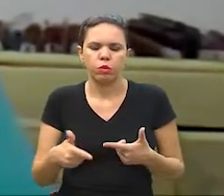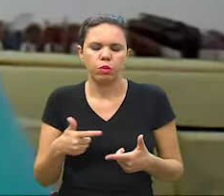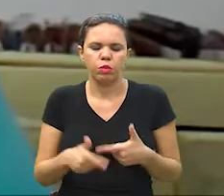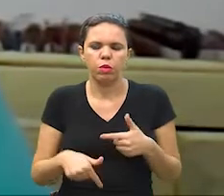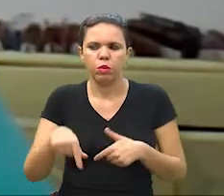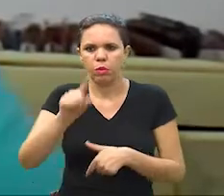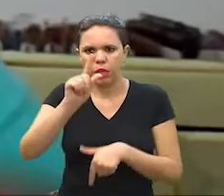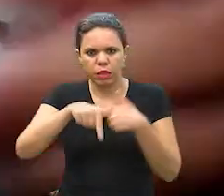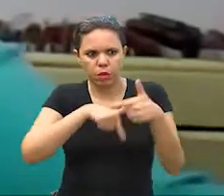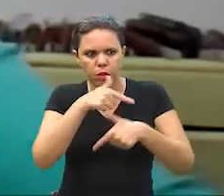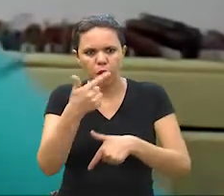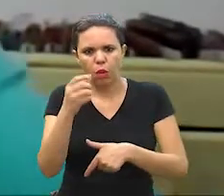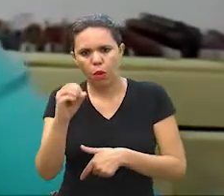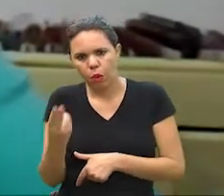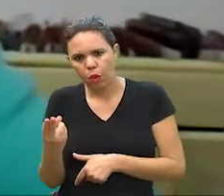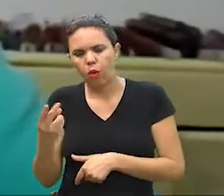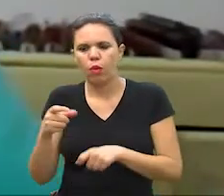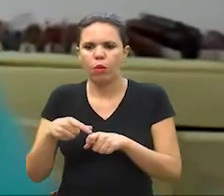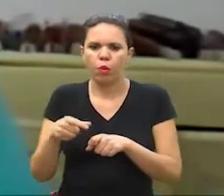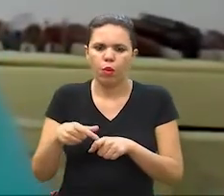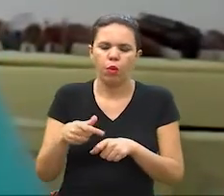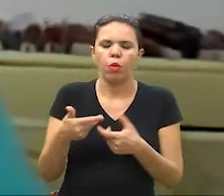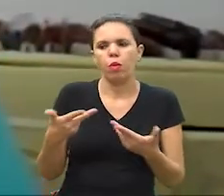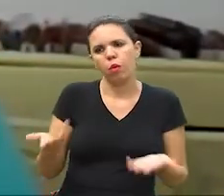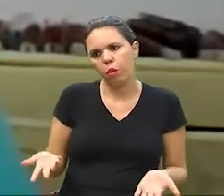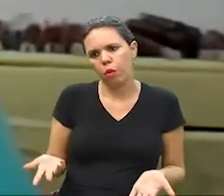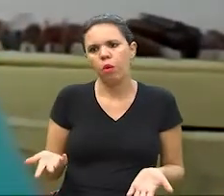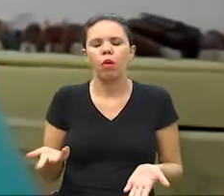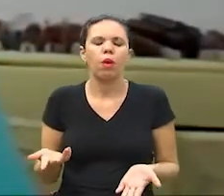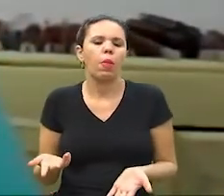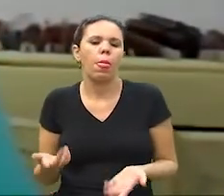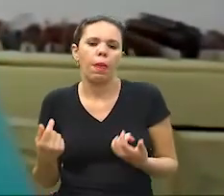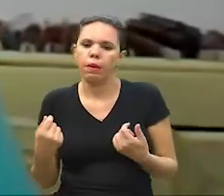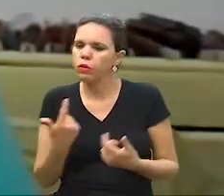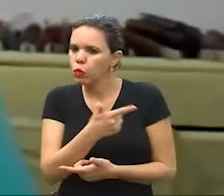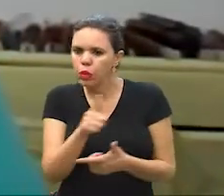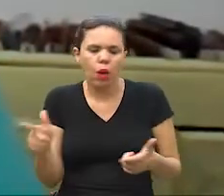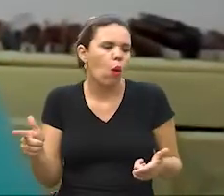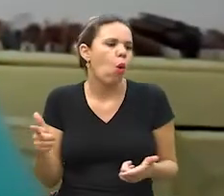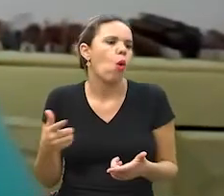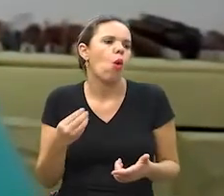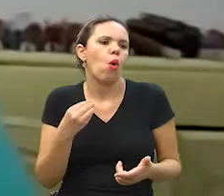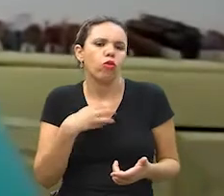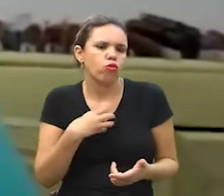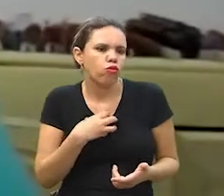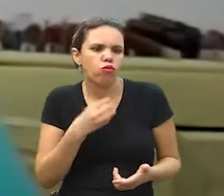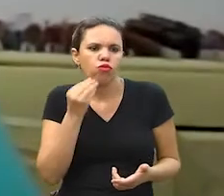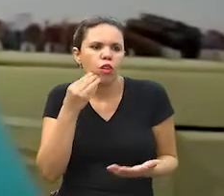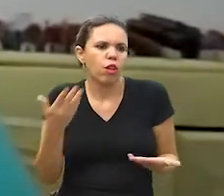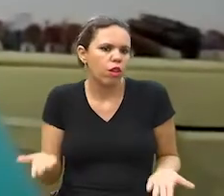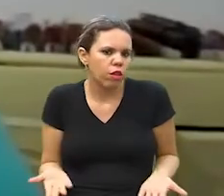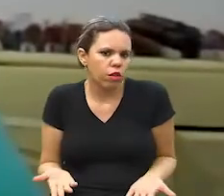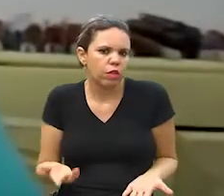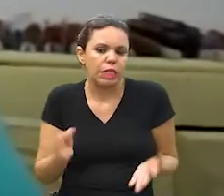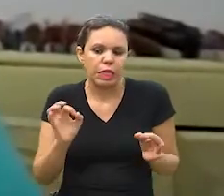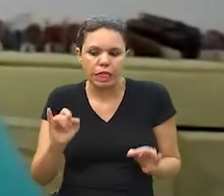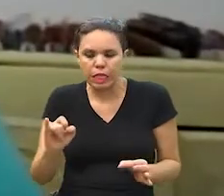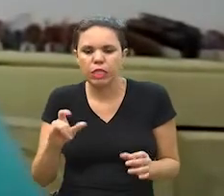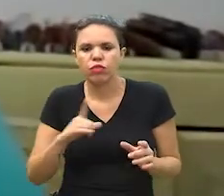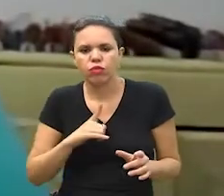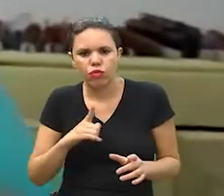ir trabalhar, sim, ou às vezes para ir ao médico, enfim, mas é porque não tem outra opção. Com certeza, se ela